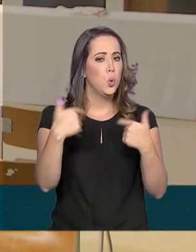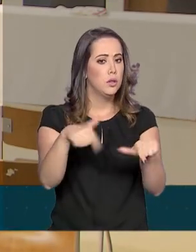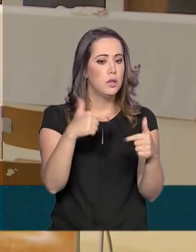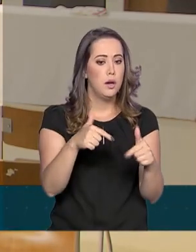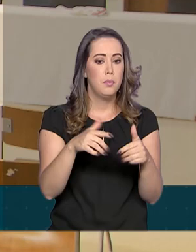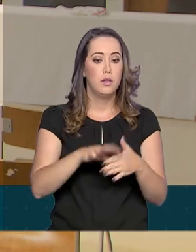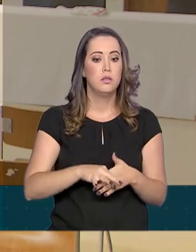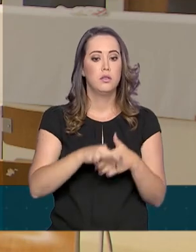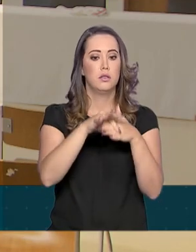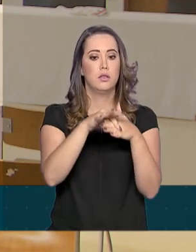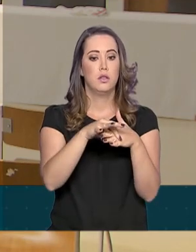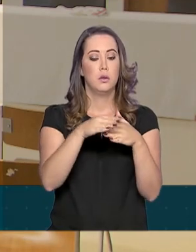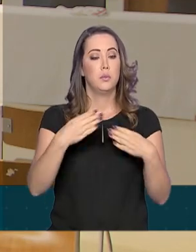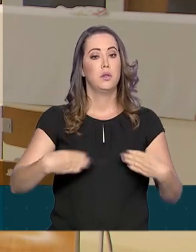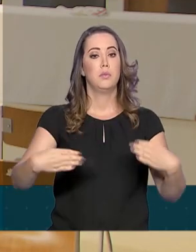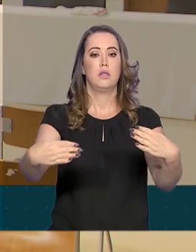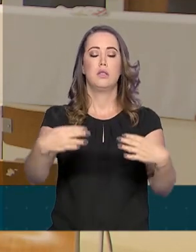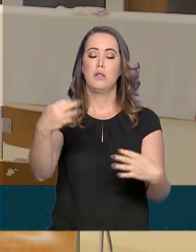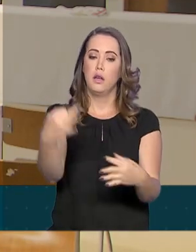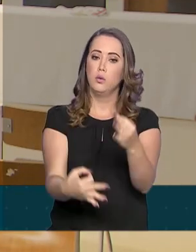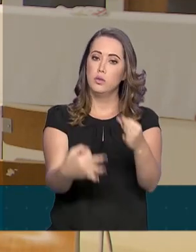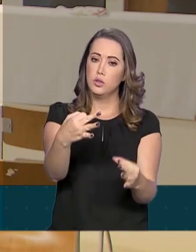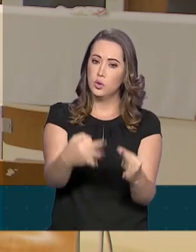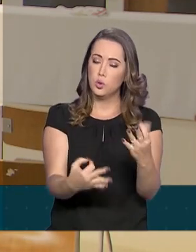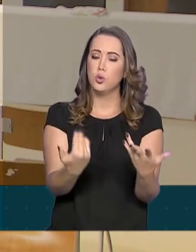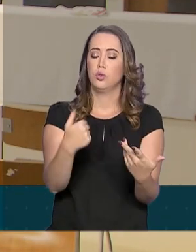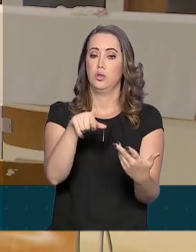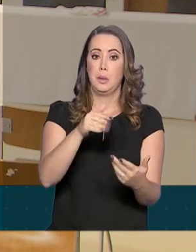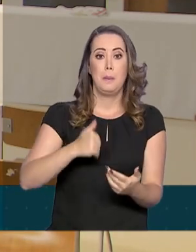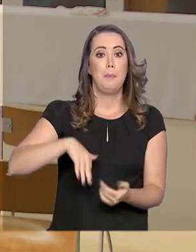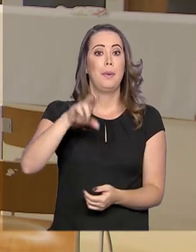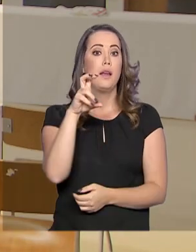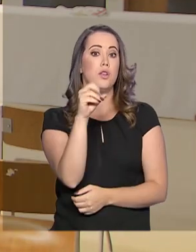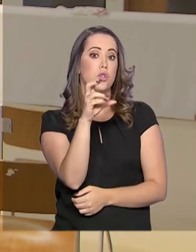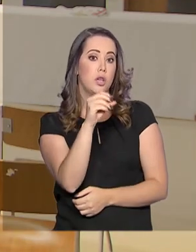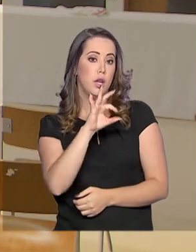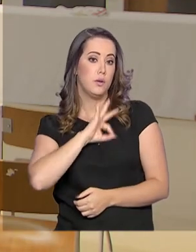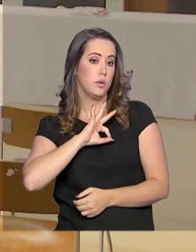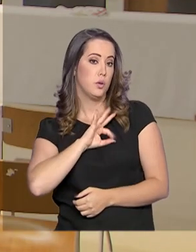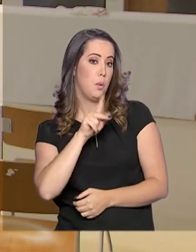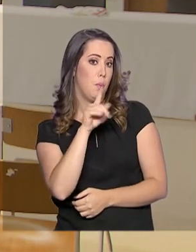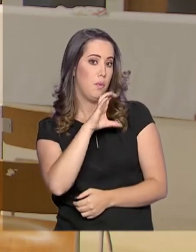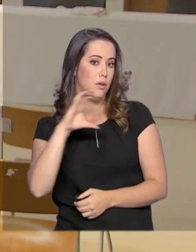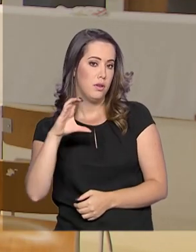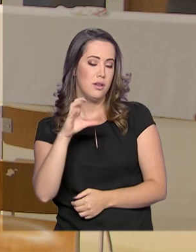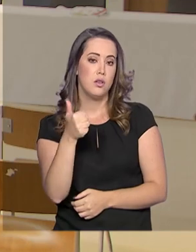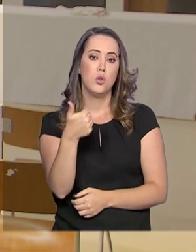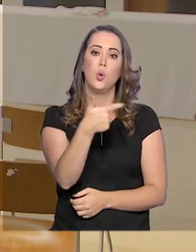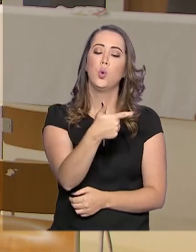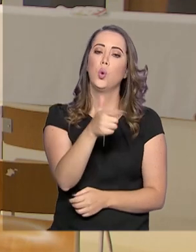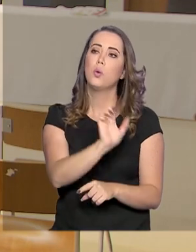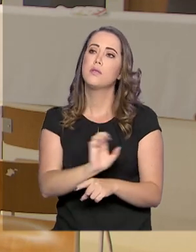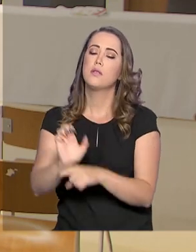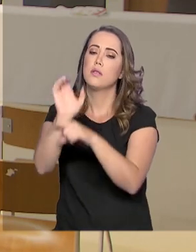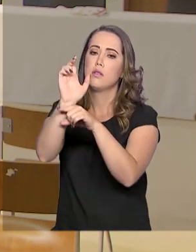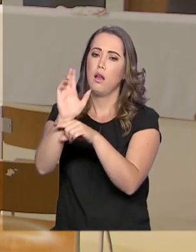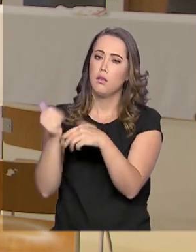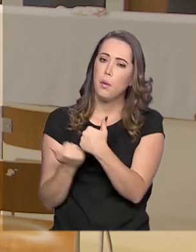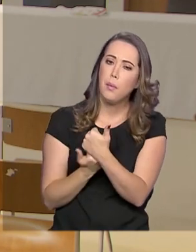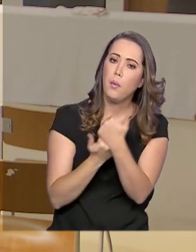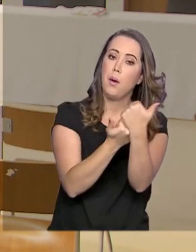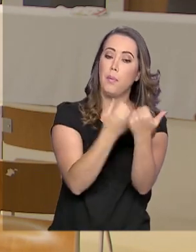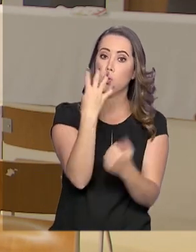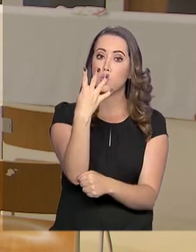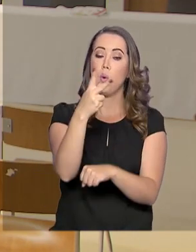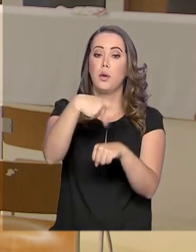Justiça e Segurança Pública e envolveu mais de 500 policiais civis em 12 estados, além da colaboração de mais quatro